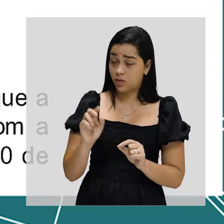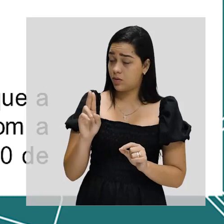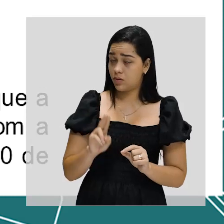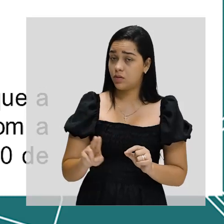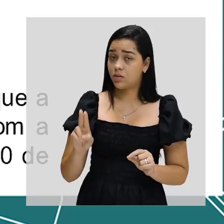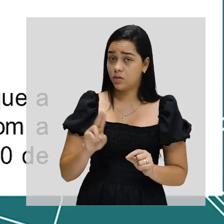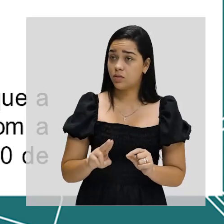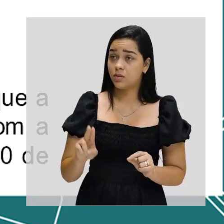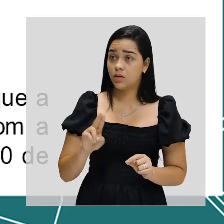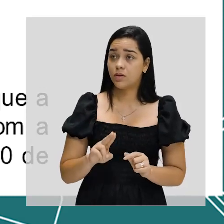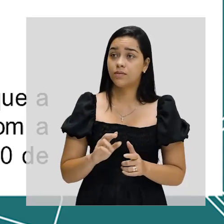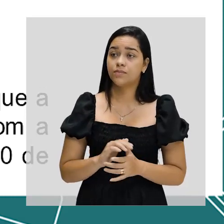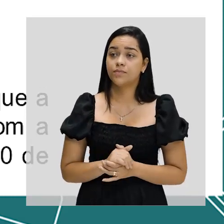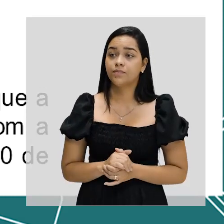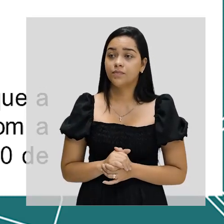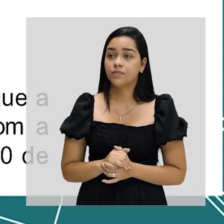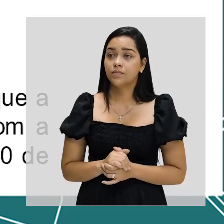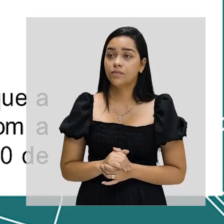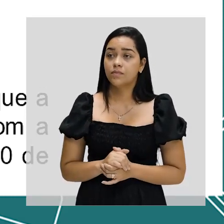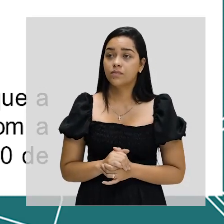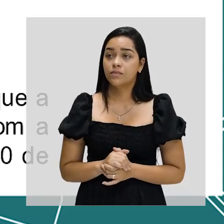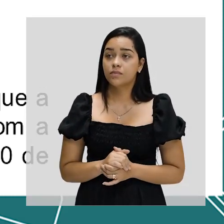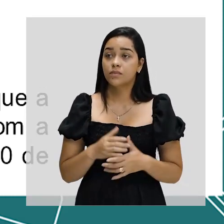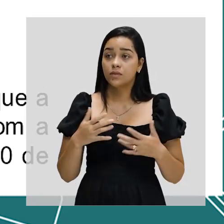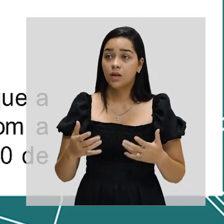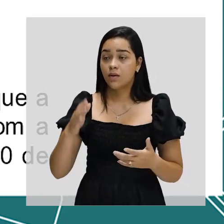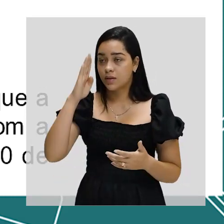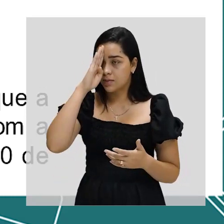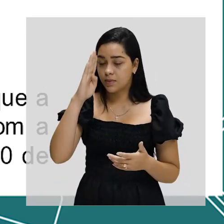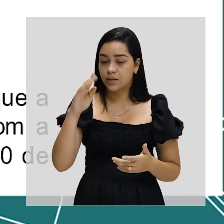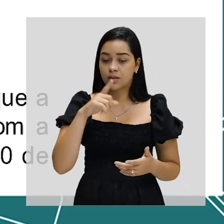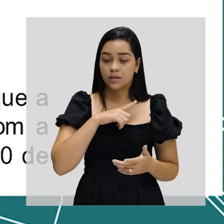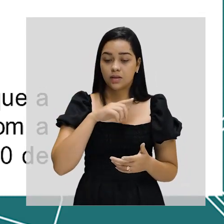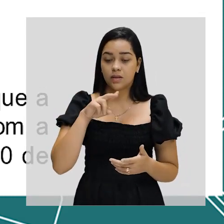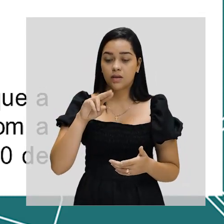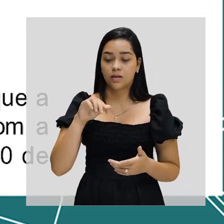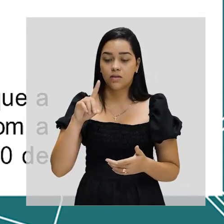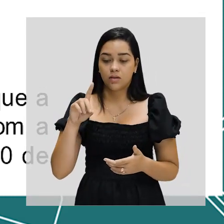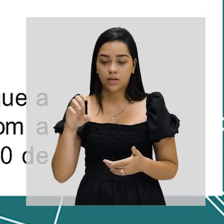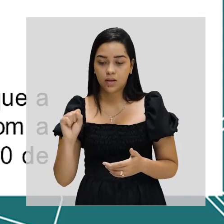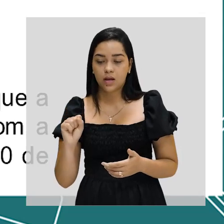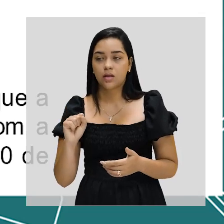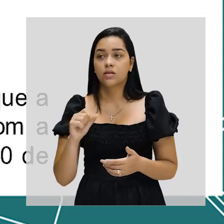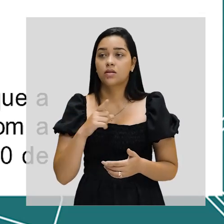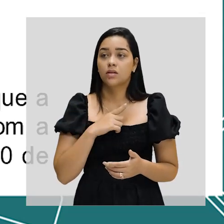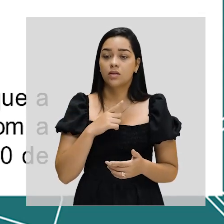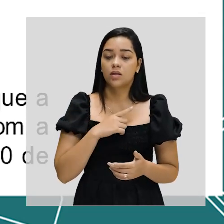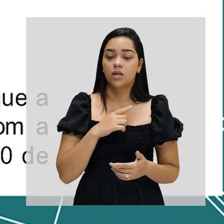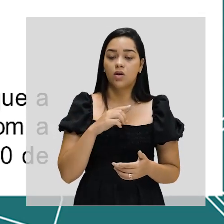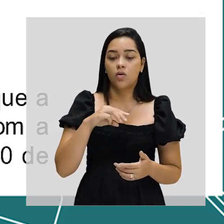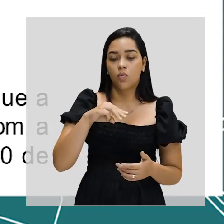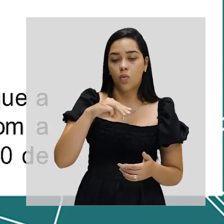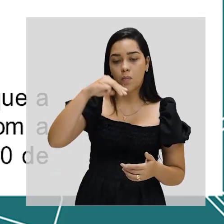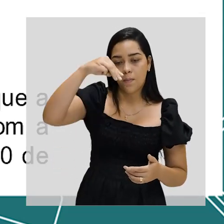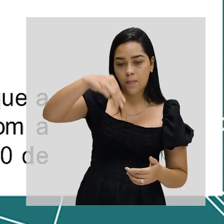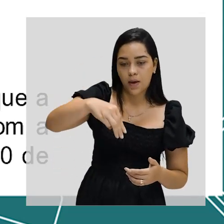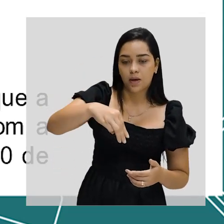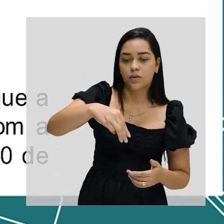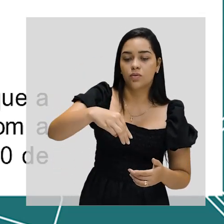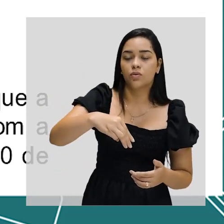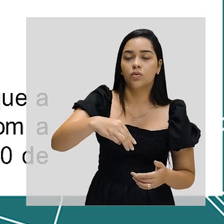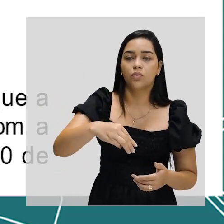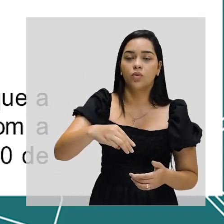né? Muito corriqueiro. Então, as principais unidades de volume. O metro cúbico, que